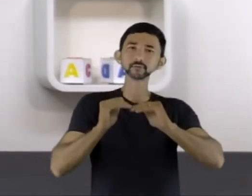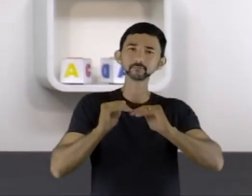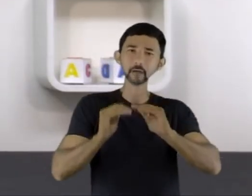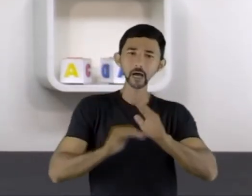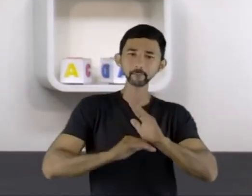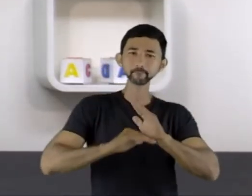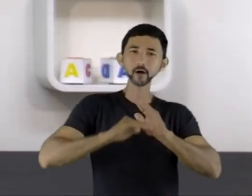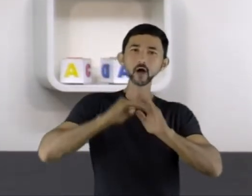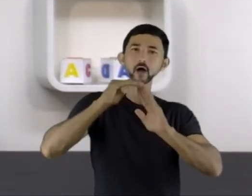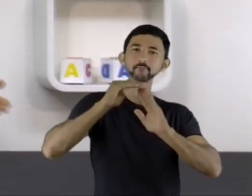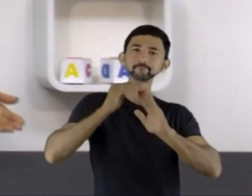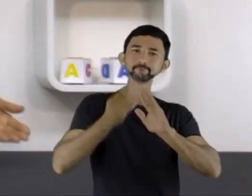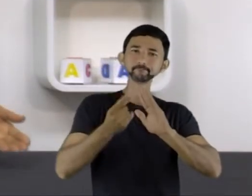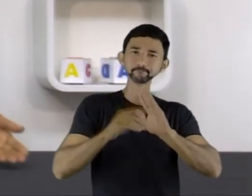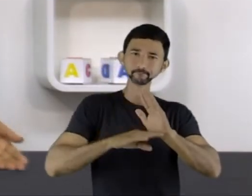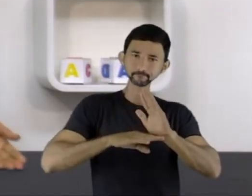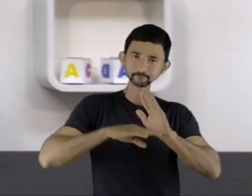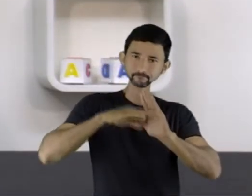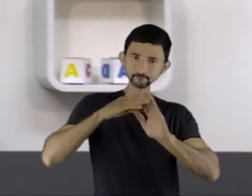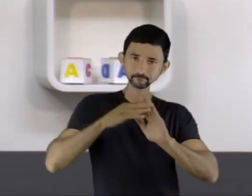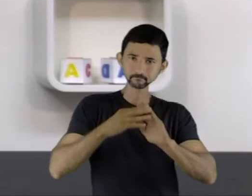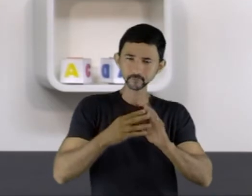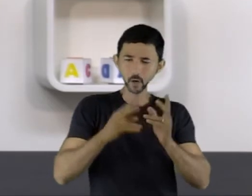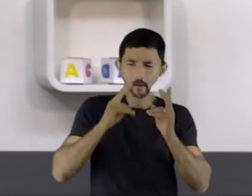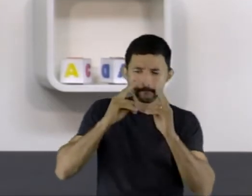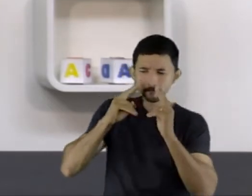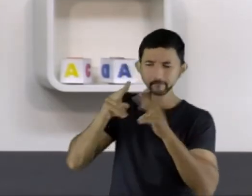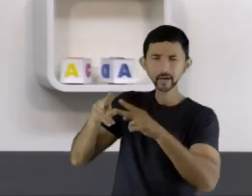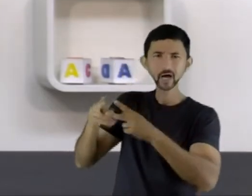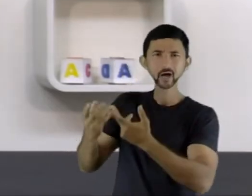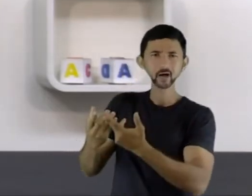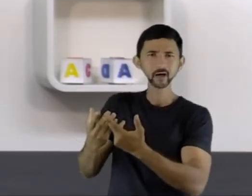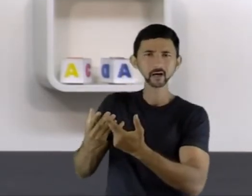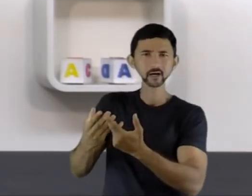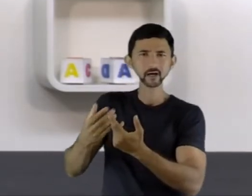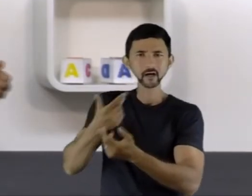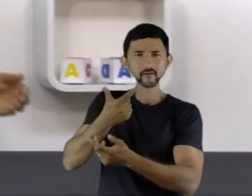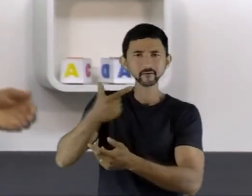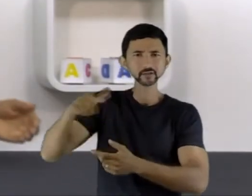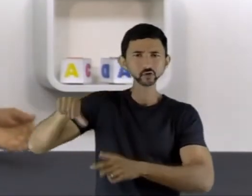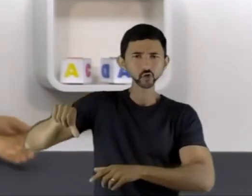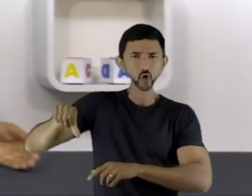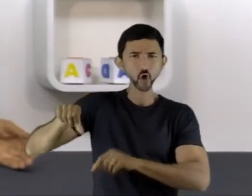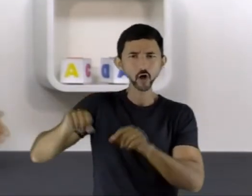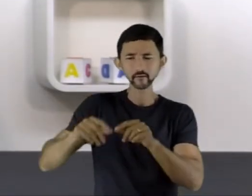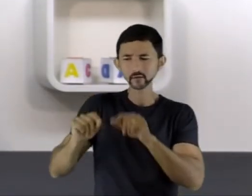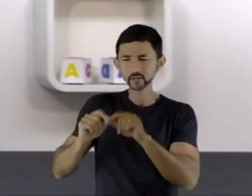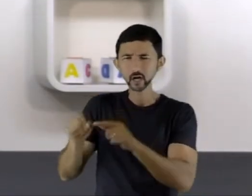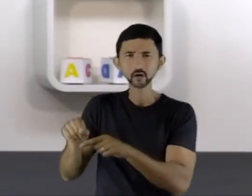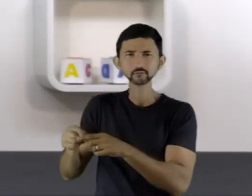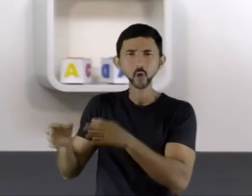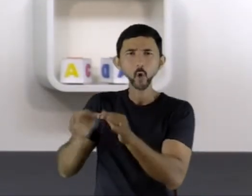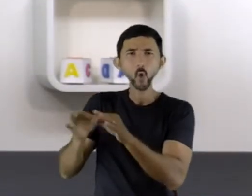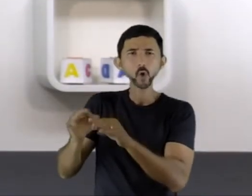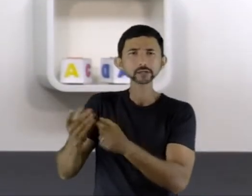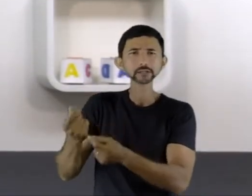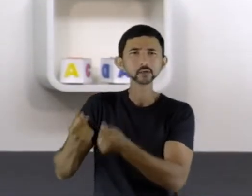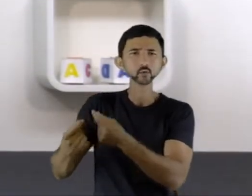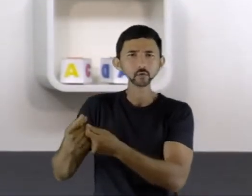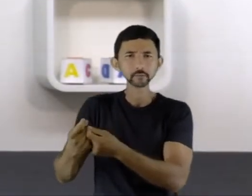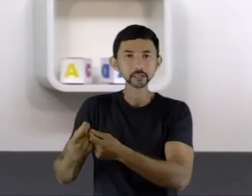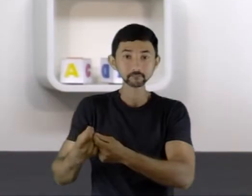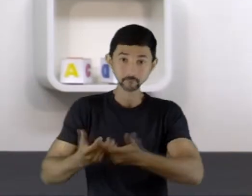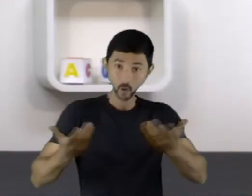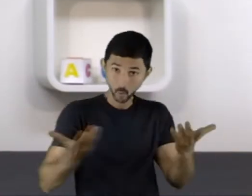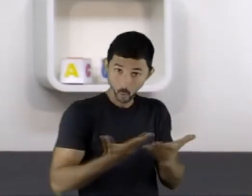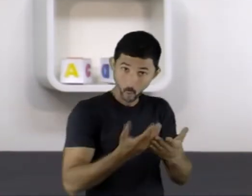a crescer economicamente. E a gente olhando lá para 29, a gente usa hoje. Lá eles controlaram a economia, então aqui a gente pode controlar